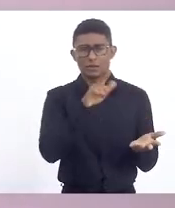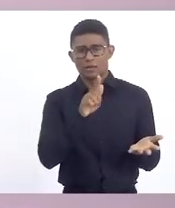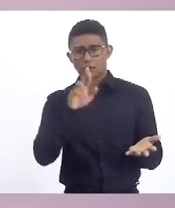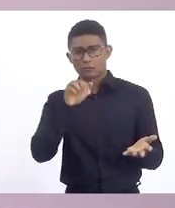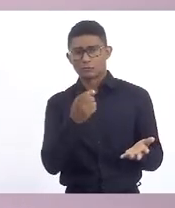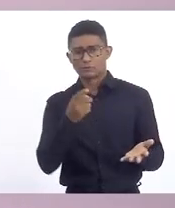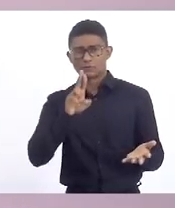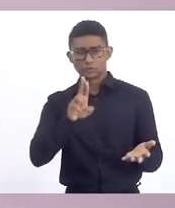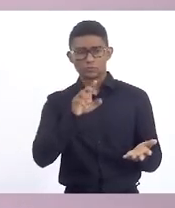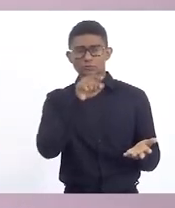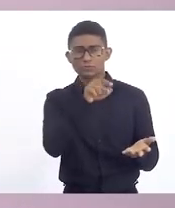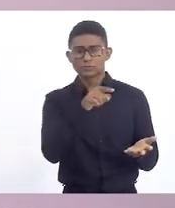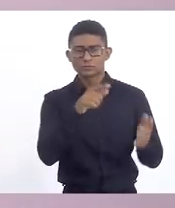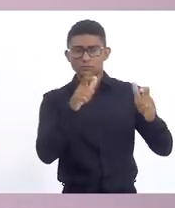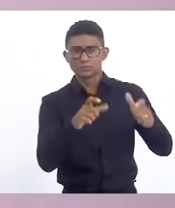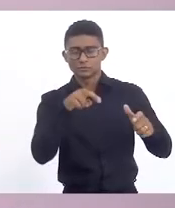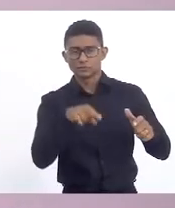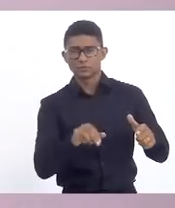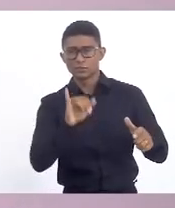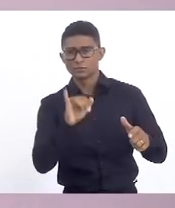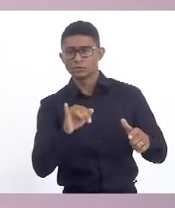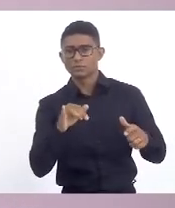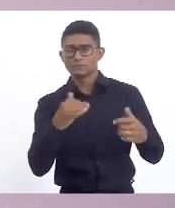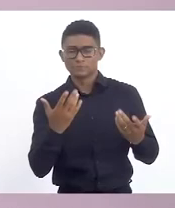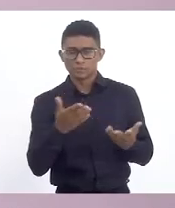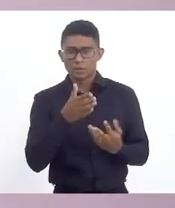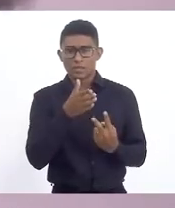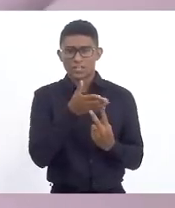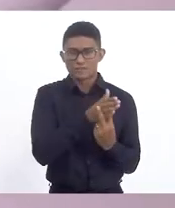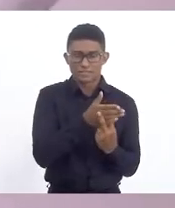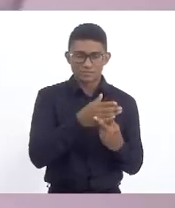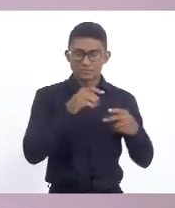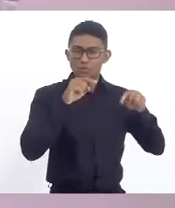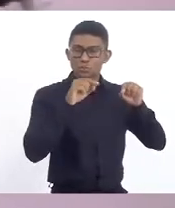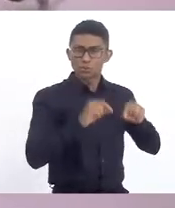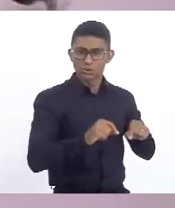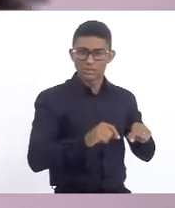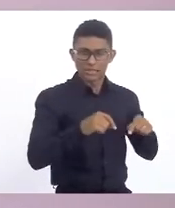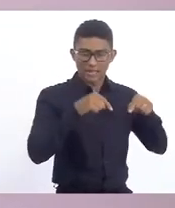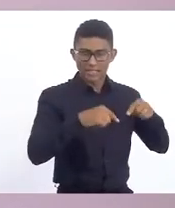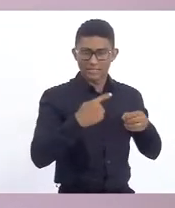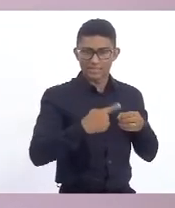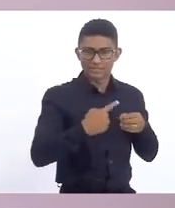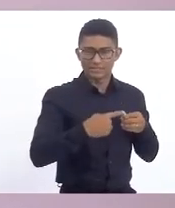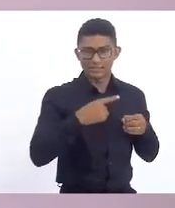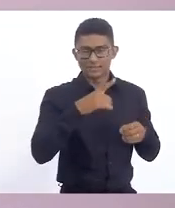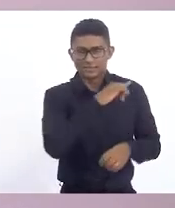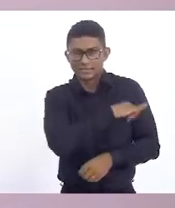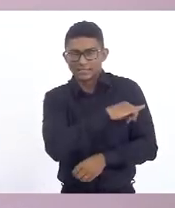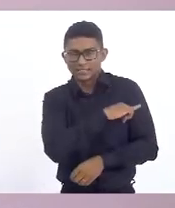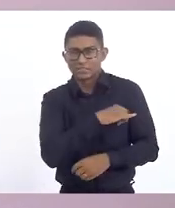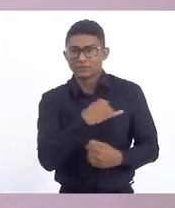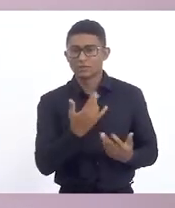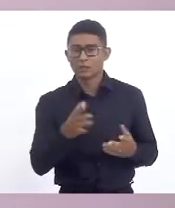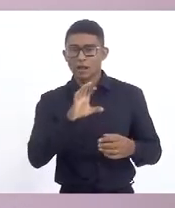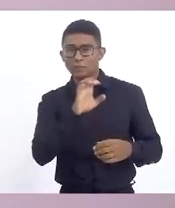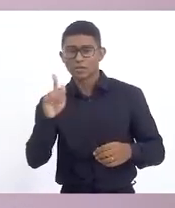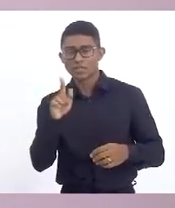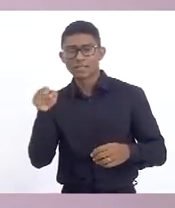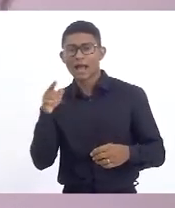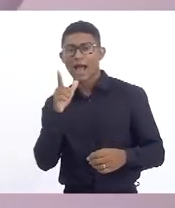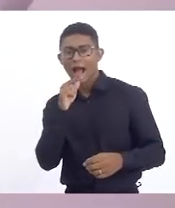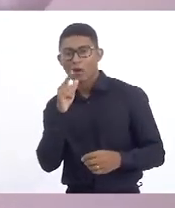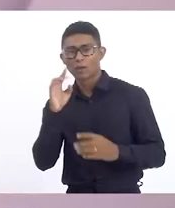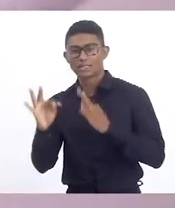Iguaçu, divisa com o município do Rio, divisa com Campo Grande. Campo Grande não tem, Não tem água tratada em muitos lugares. Não tem.